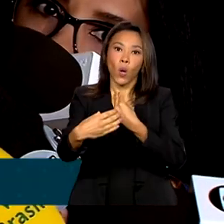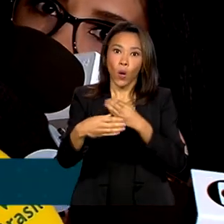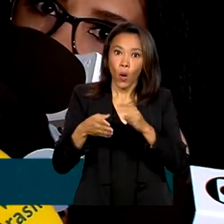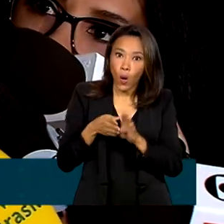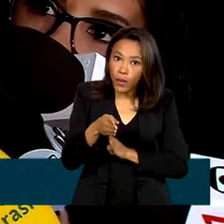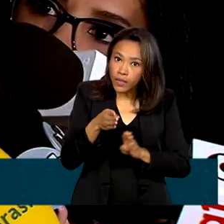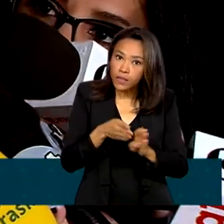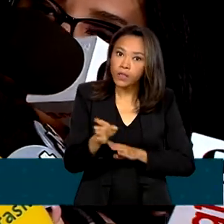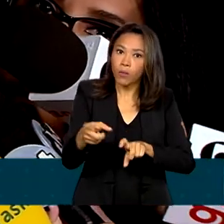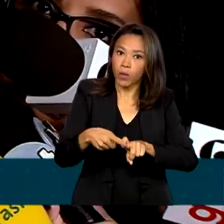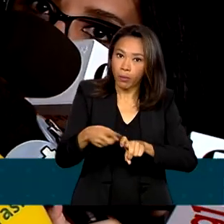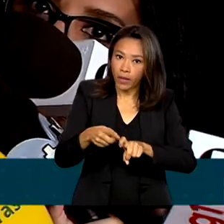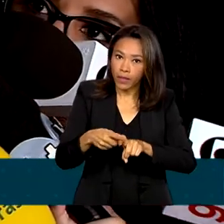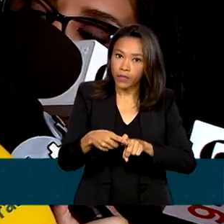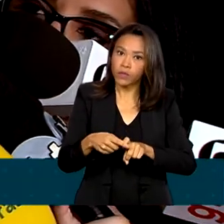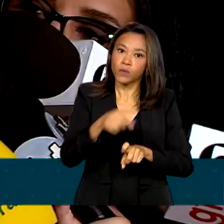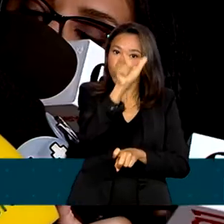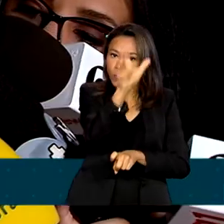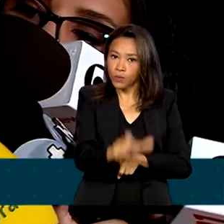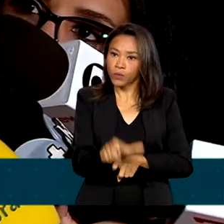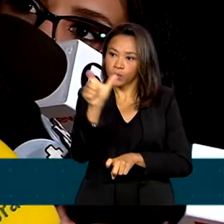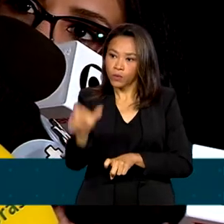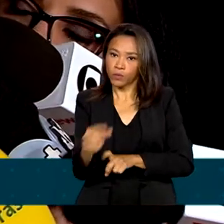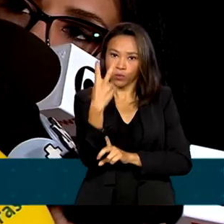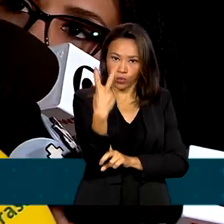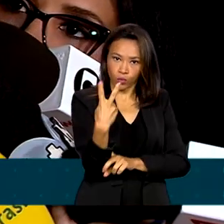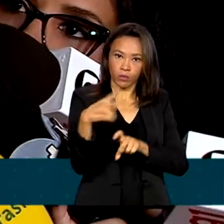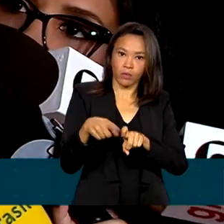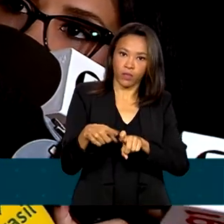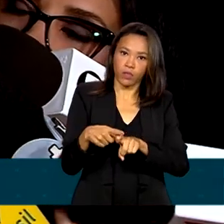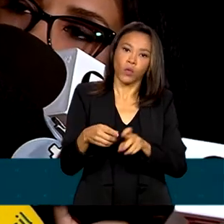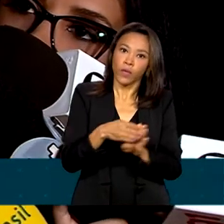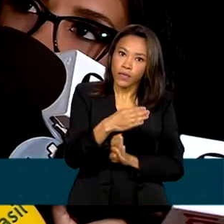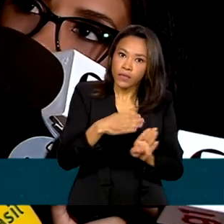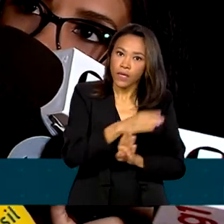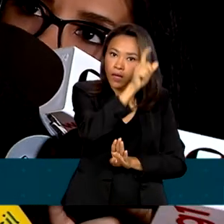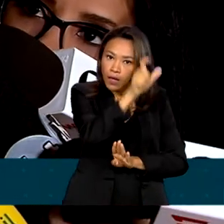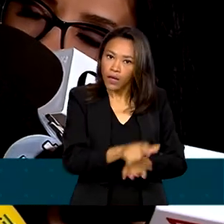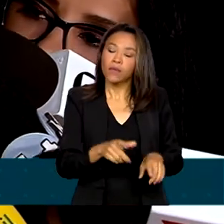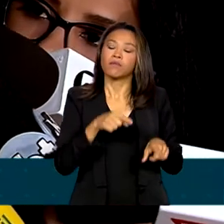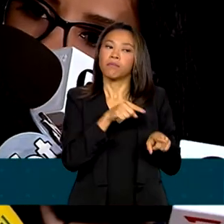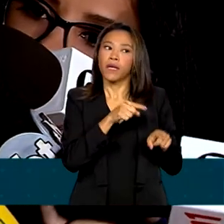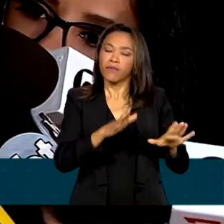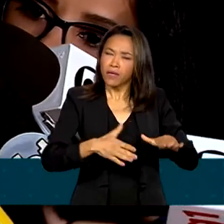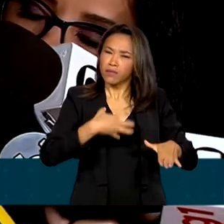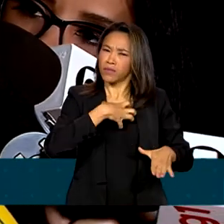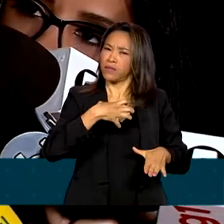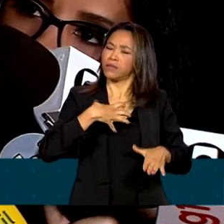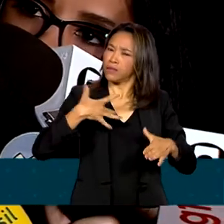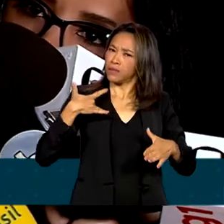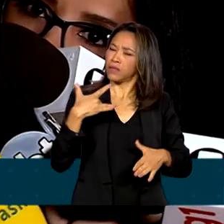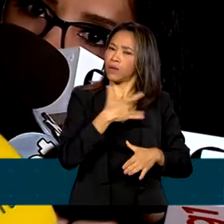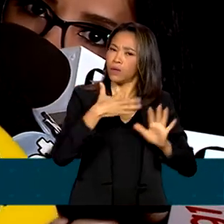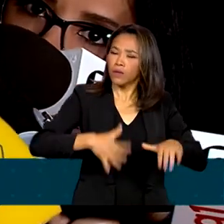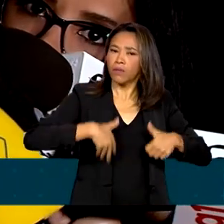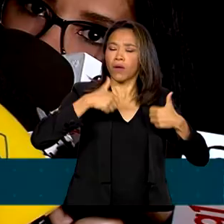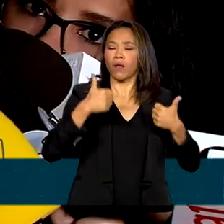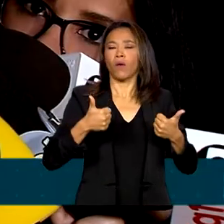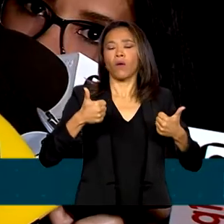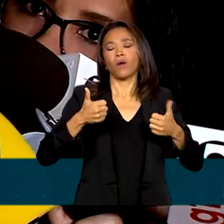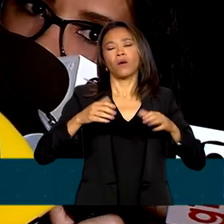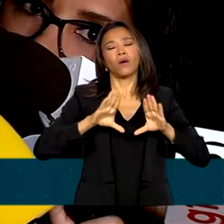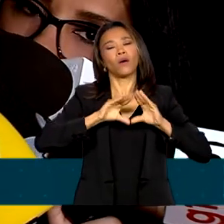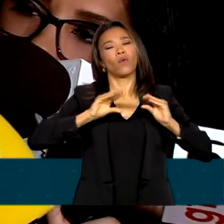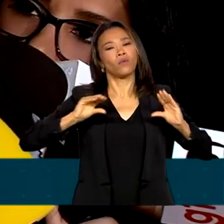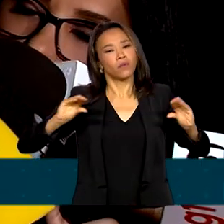médica Dra Ana Dr Kalil Primeiro para que ele possa se restabelecer melhor tem mais tranquilidade mais